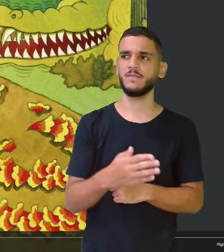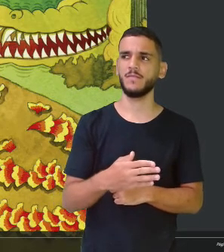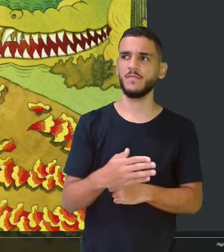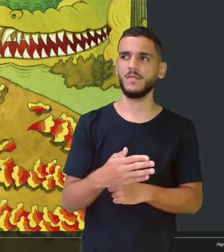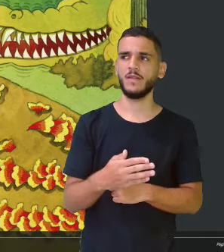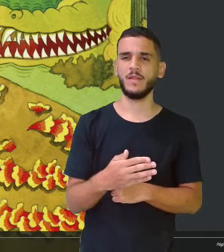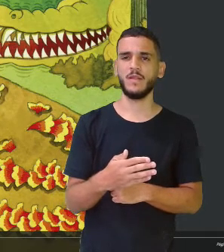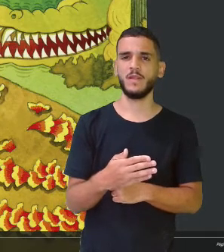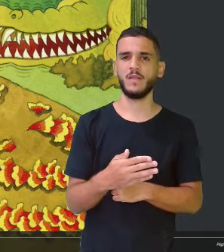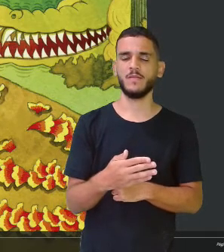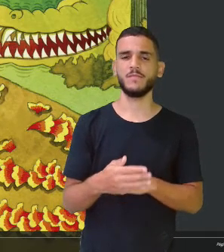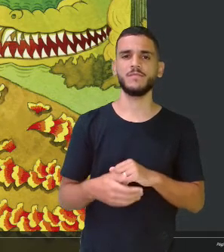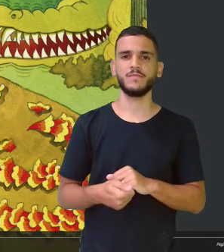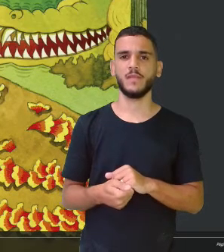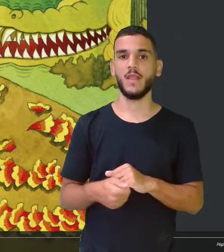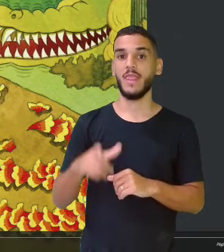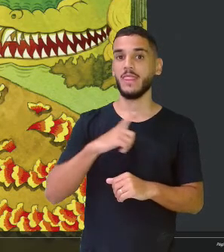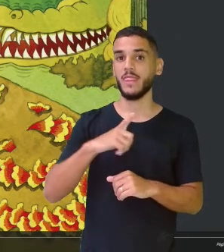do alto de uma